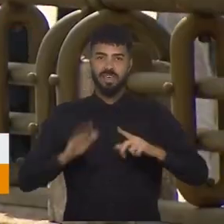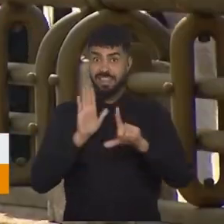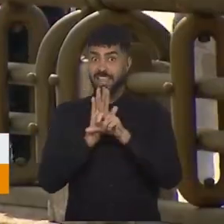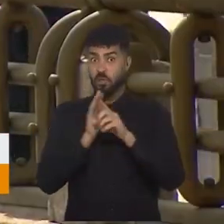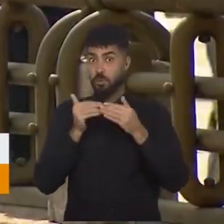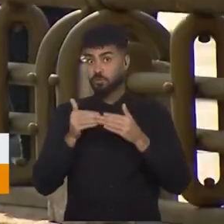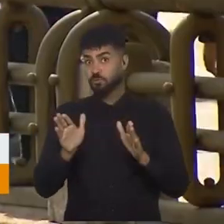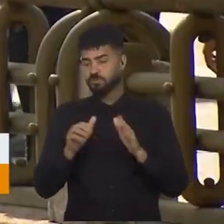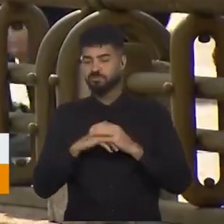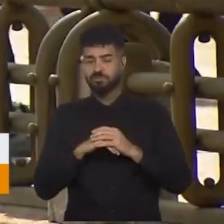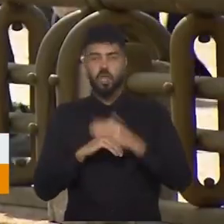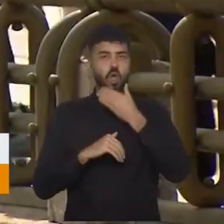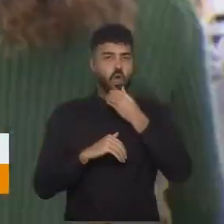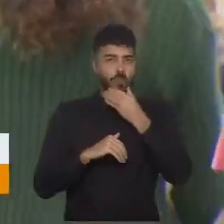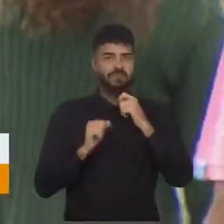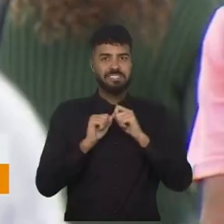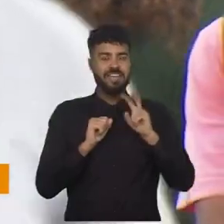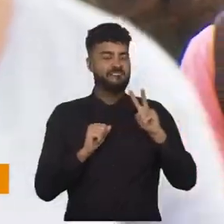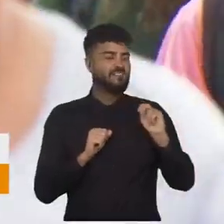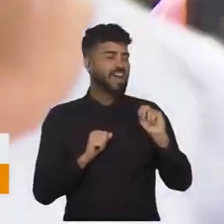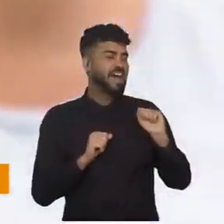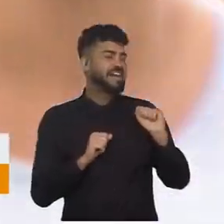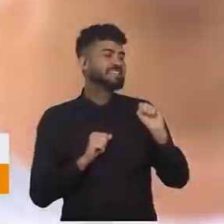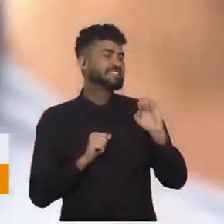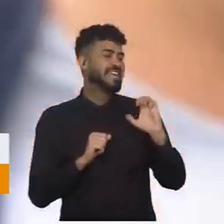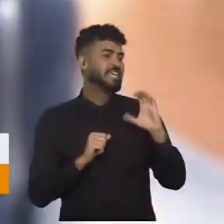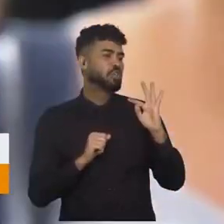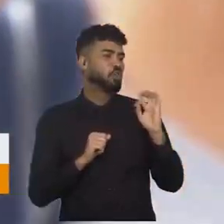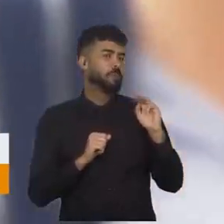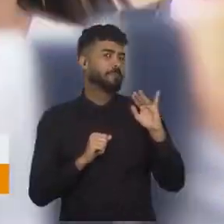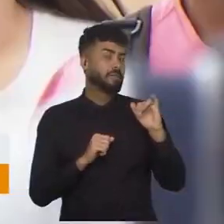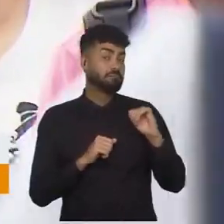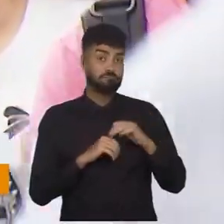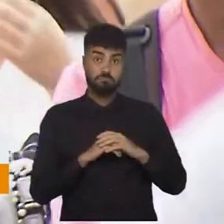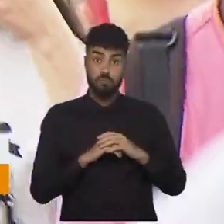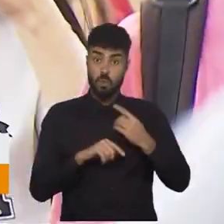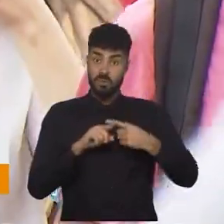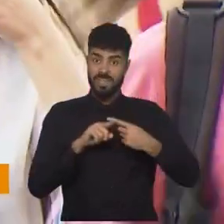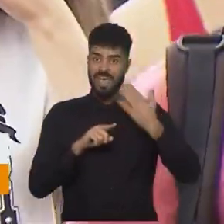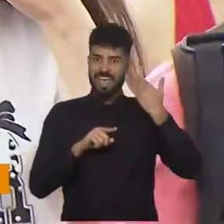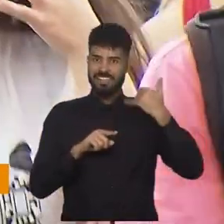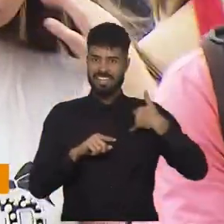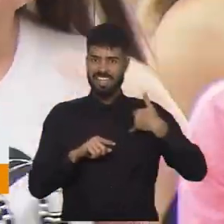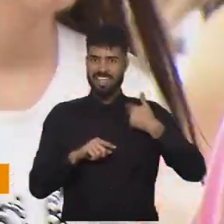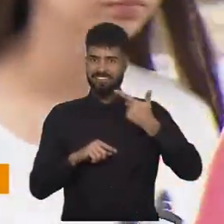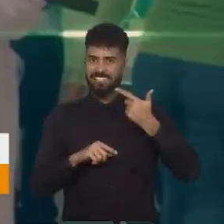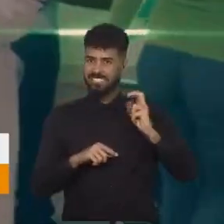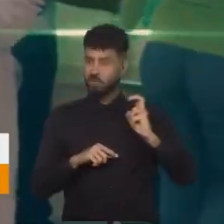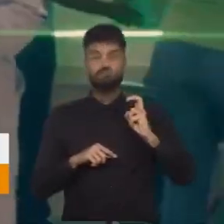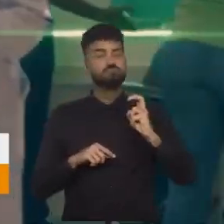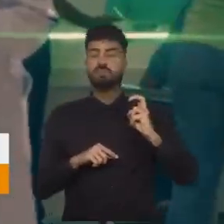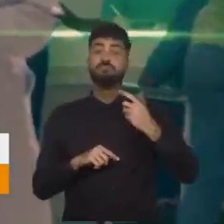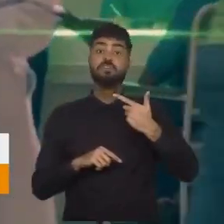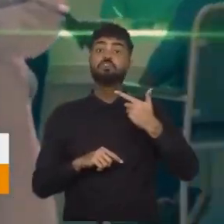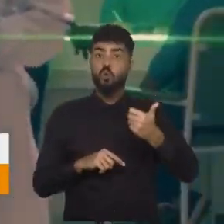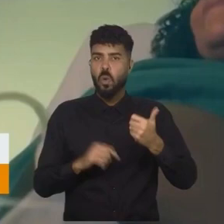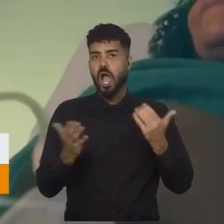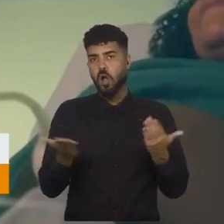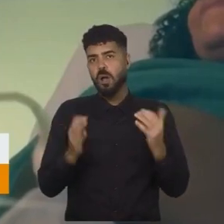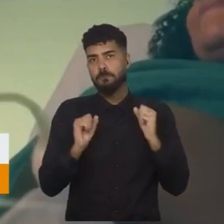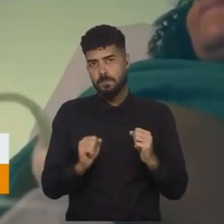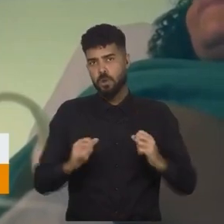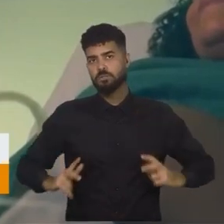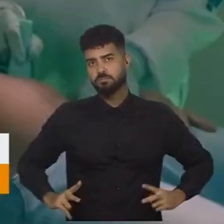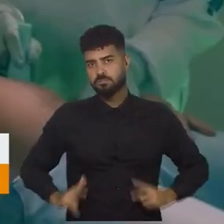homem realizar a vasectomia. A exigência caiu de 25 para 21 anos. A nova lei também define